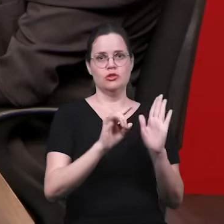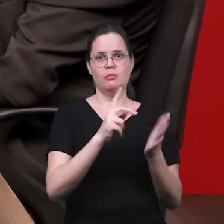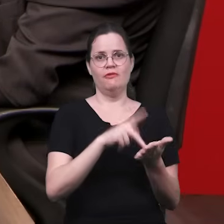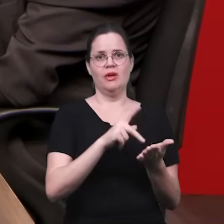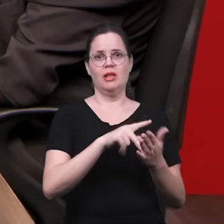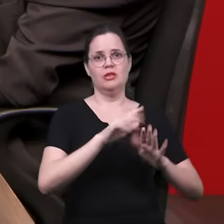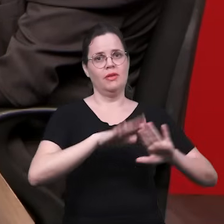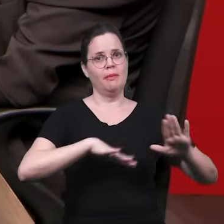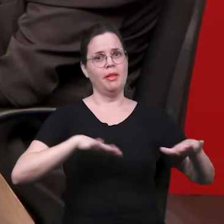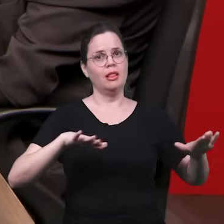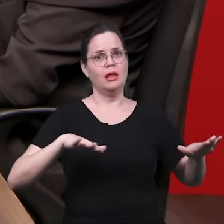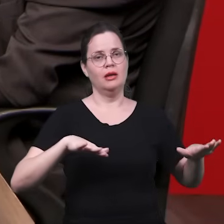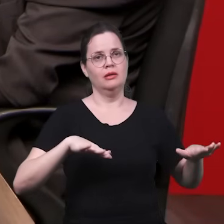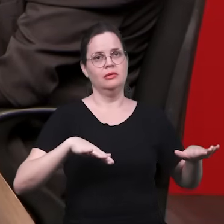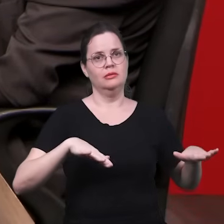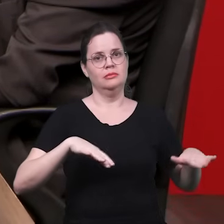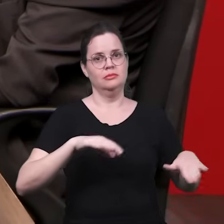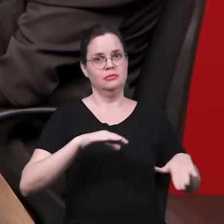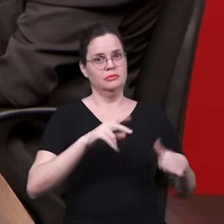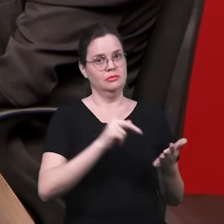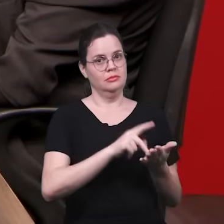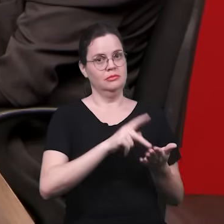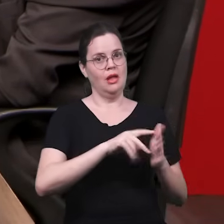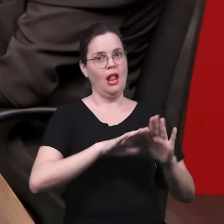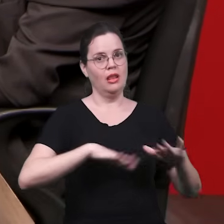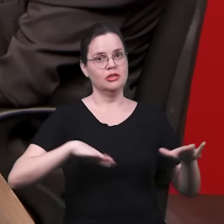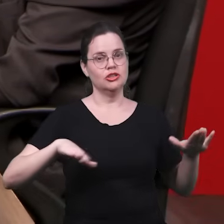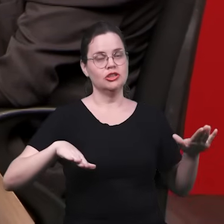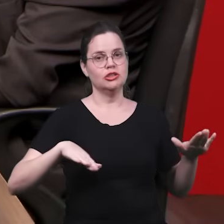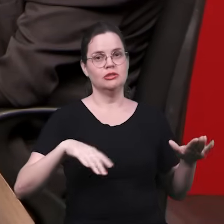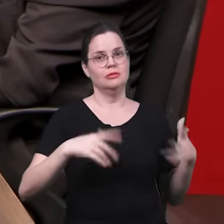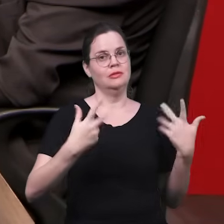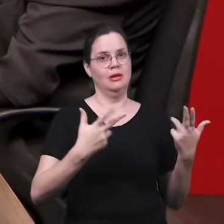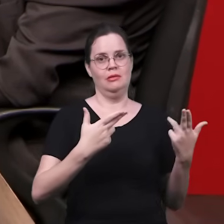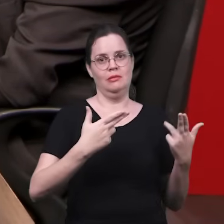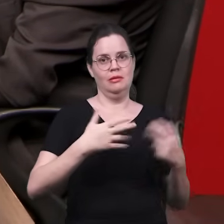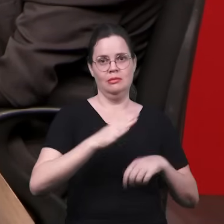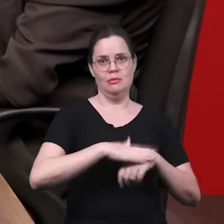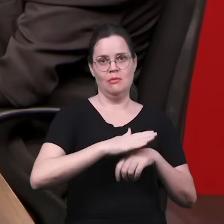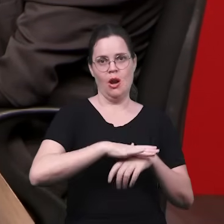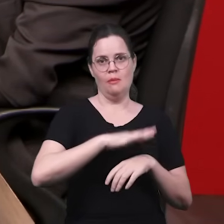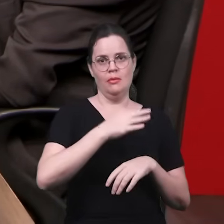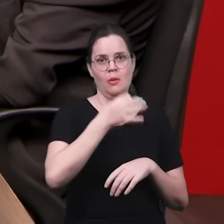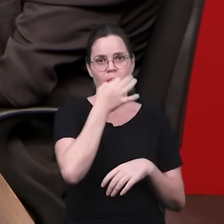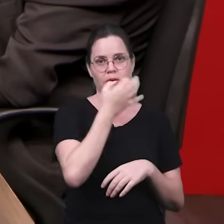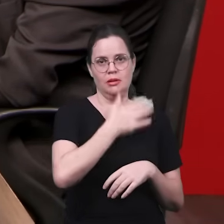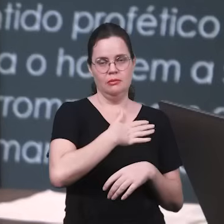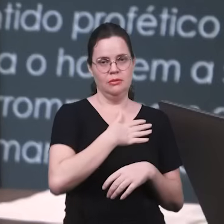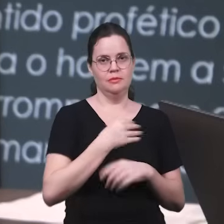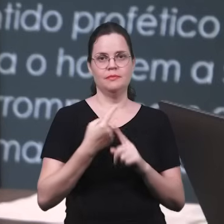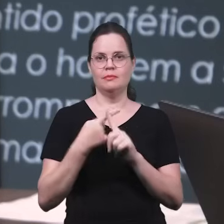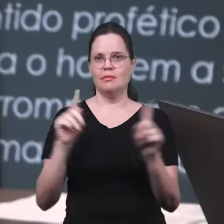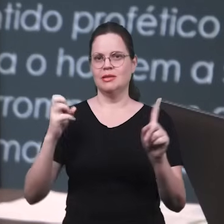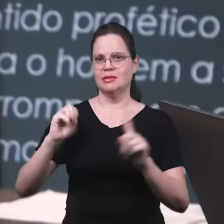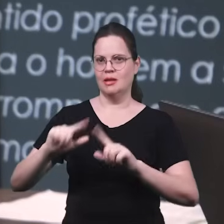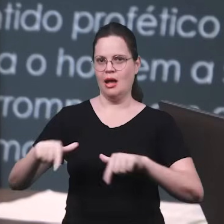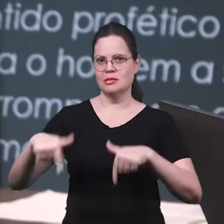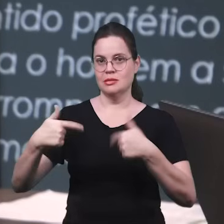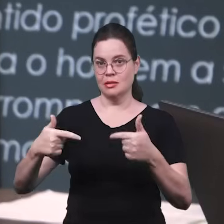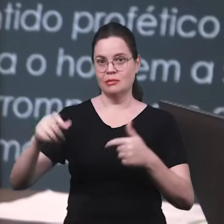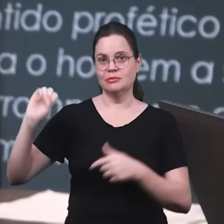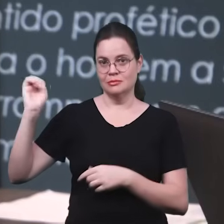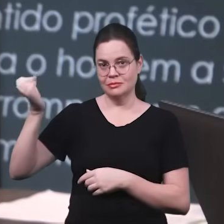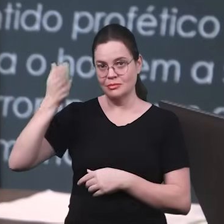relativa. É como nós dissemos aqui, baseado em interpretações humanas. Agora, com a operação do Espírito Santo, a Bíblia se